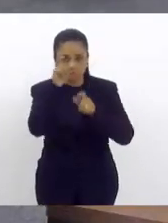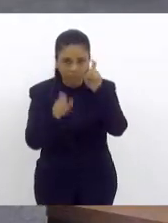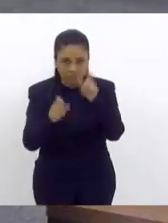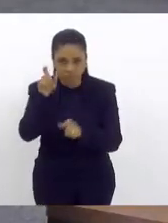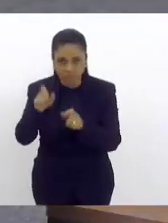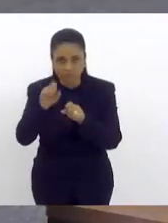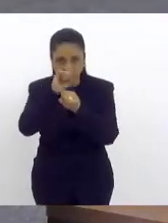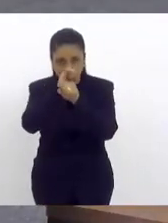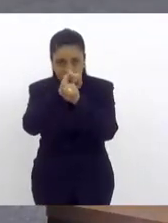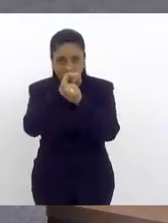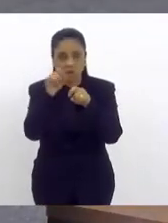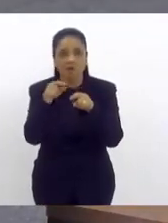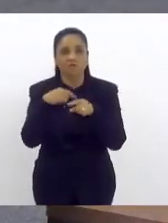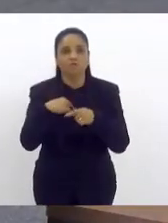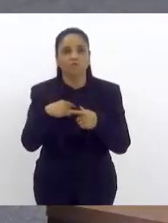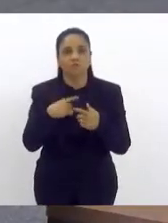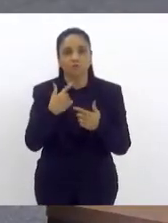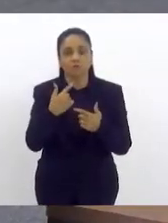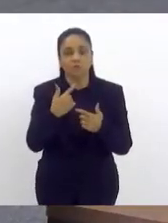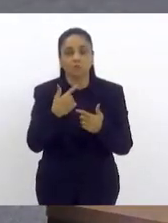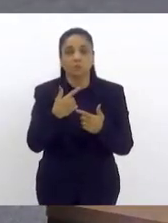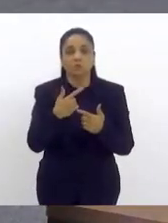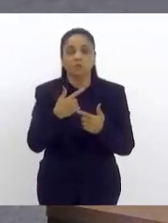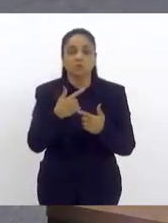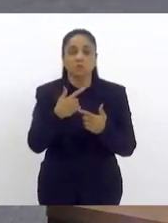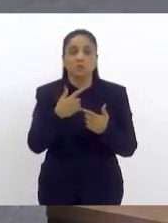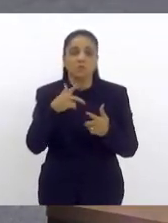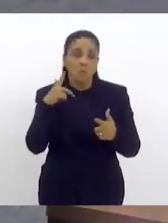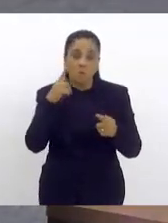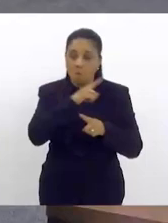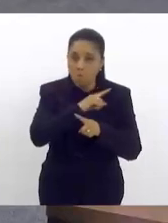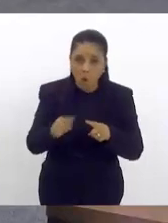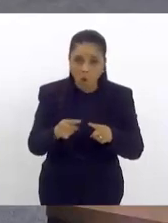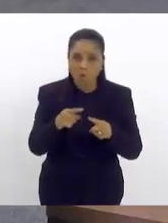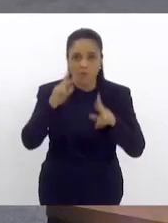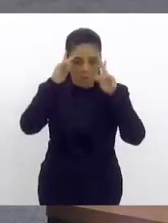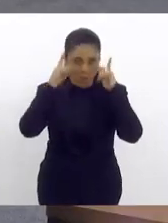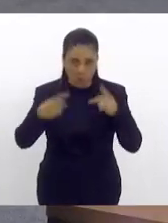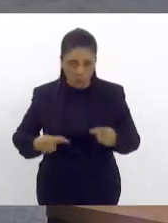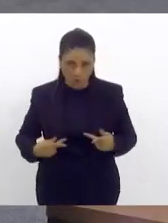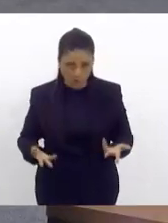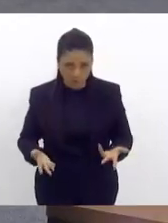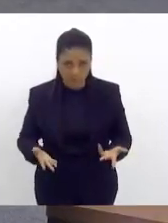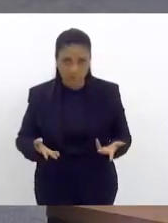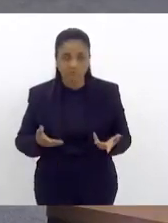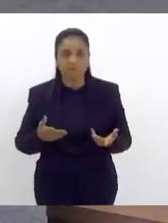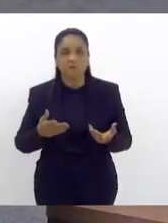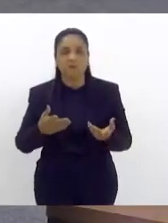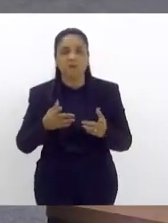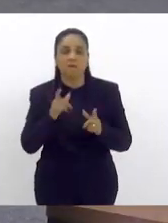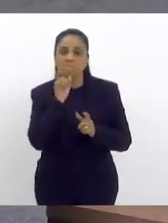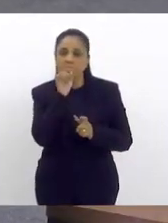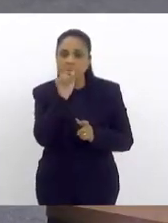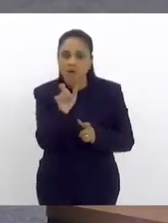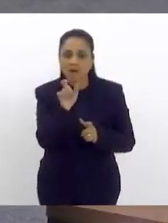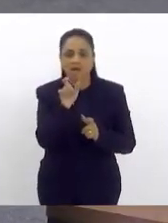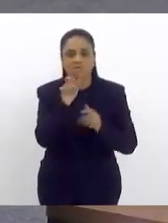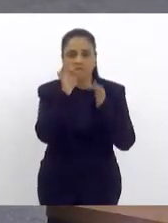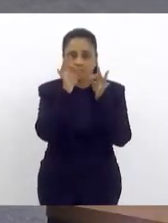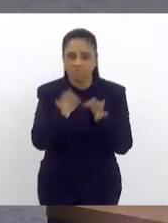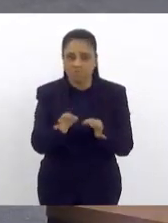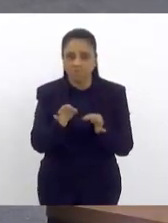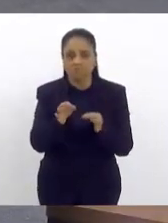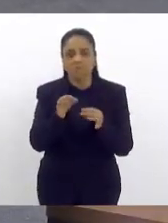a sua humanidade negada e é por tanto a forma mais adequada da gente falar tratar tanto